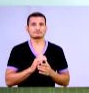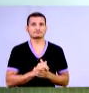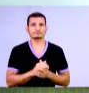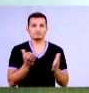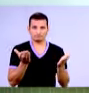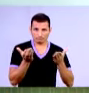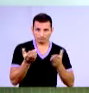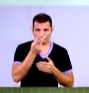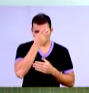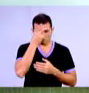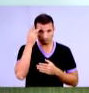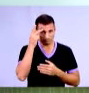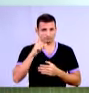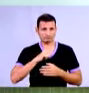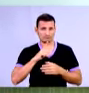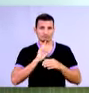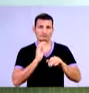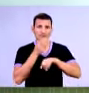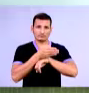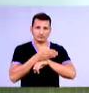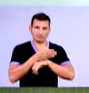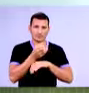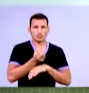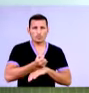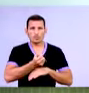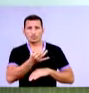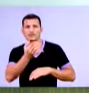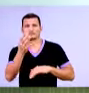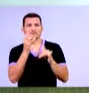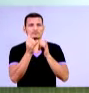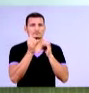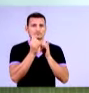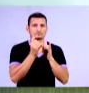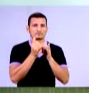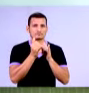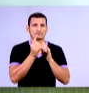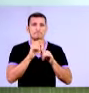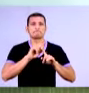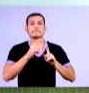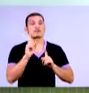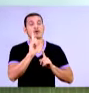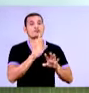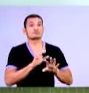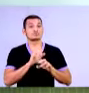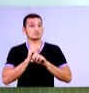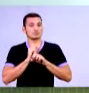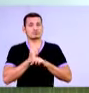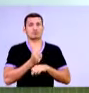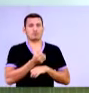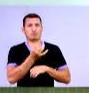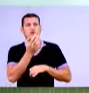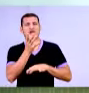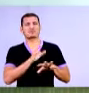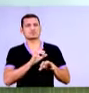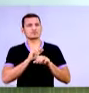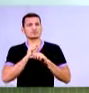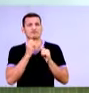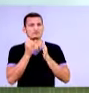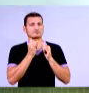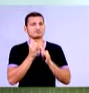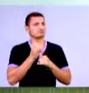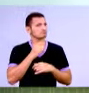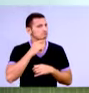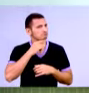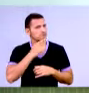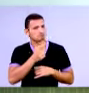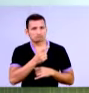Hoje as pessoas têm acesso a uma quantidade muito grande de informação, mas elas não retêm toda essa informação que elas recebem durante o